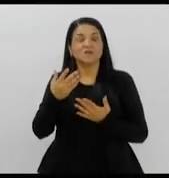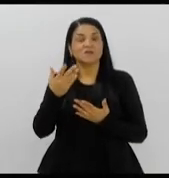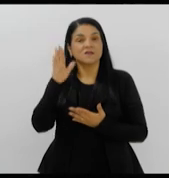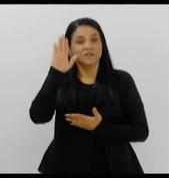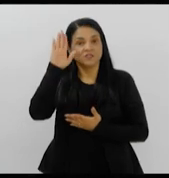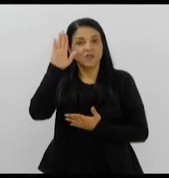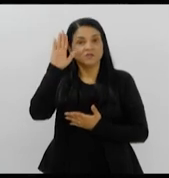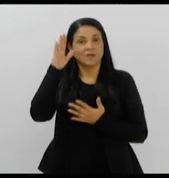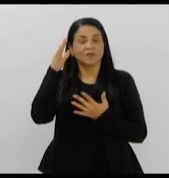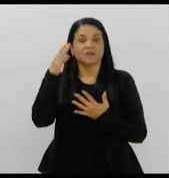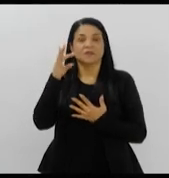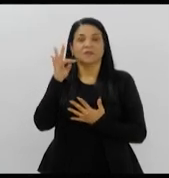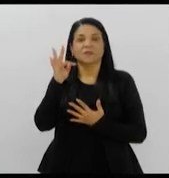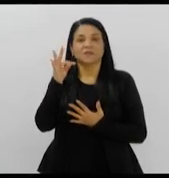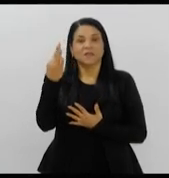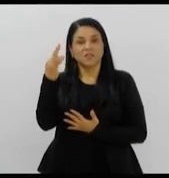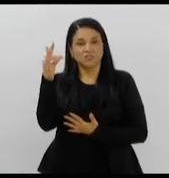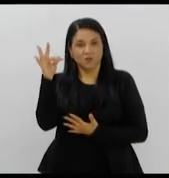perdeu a eleição